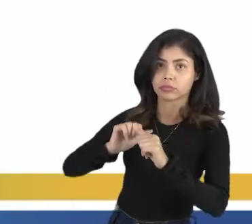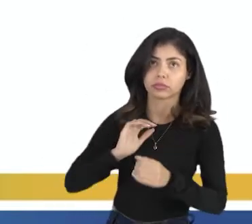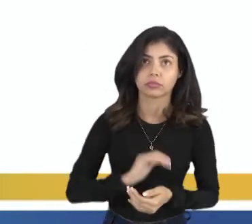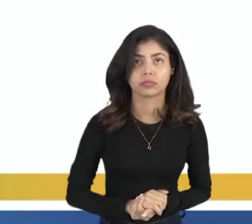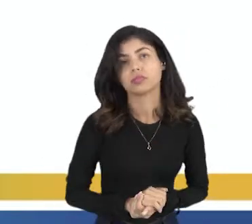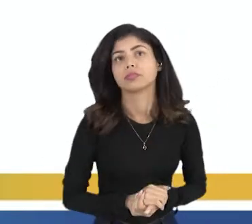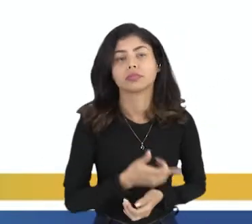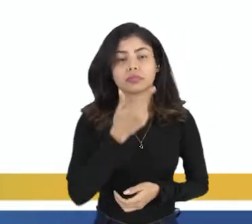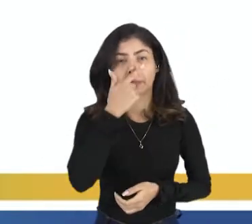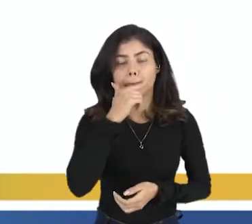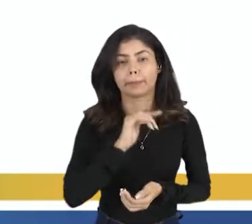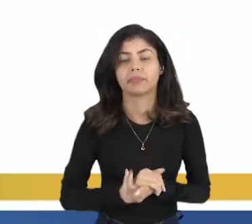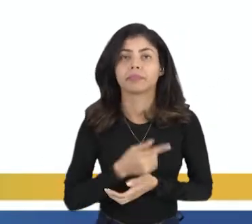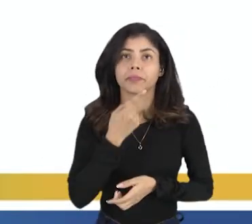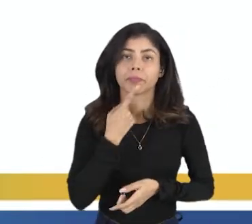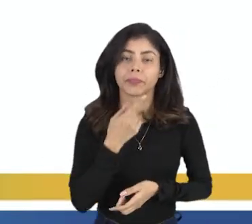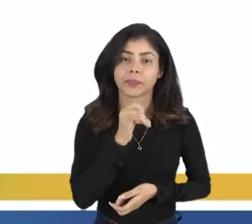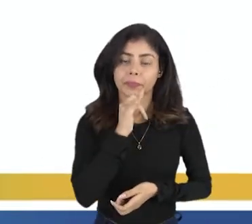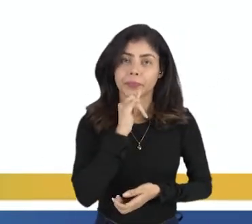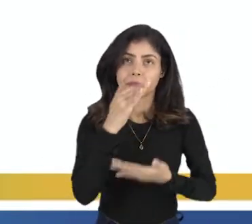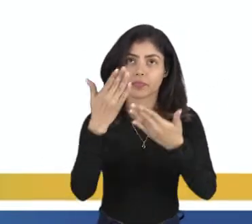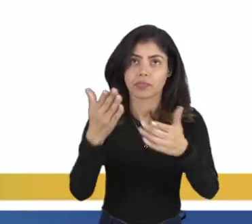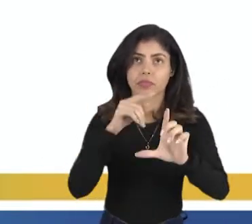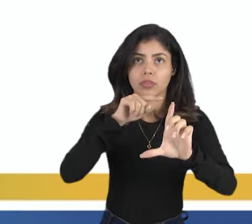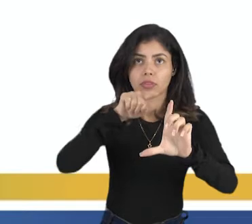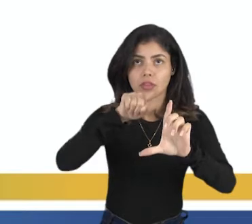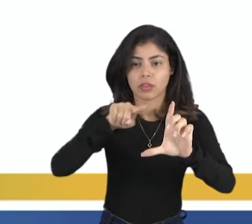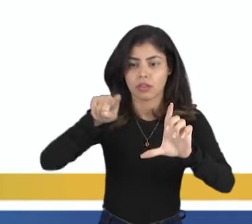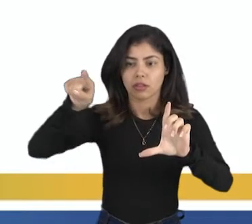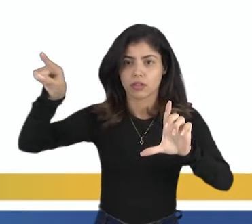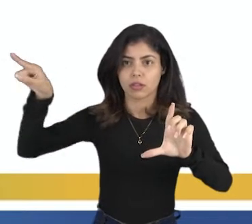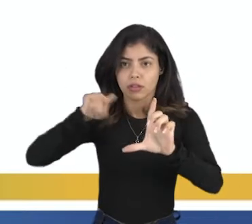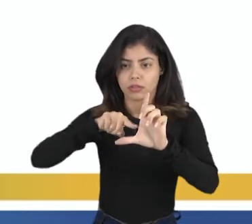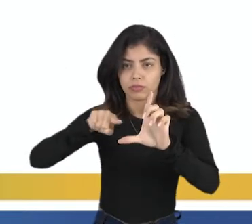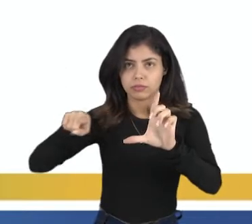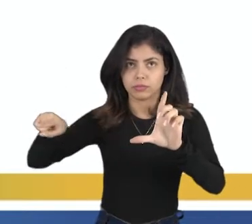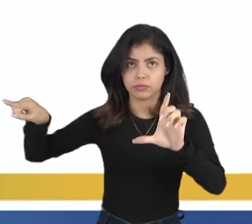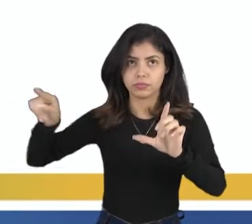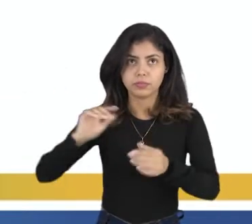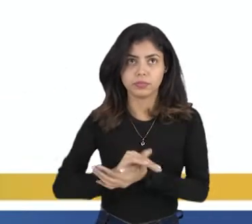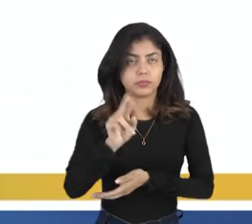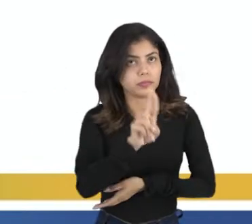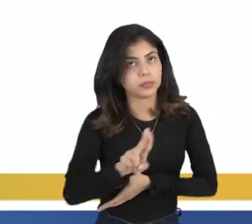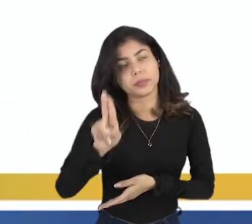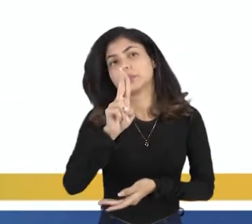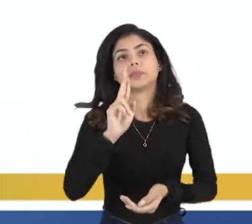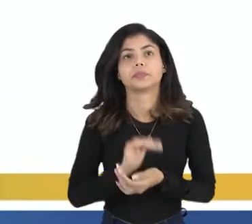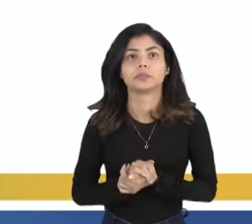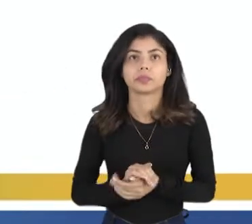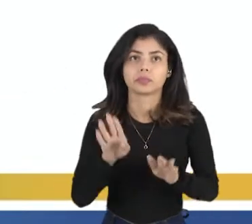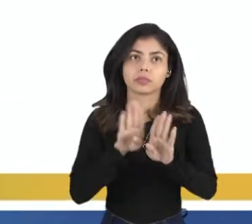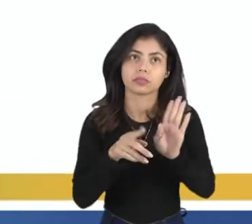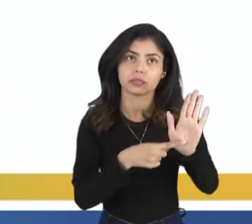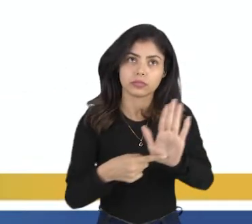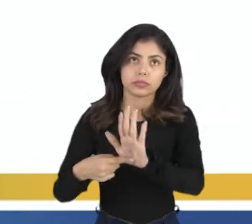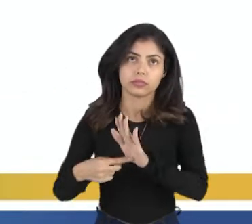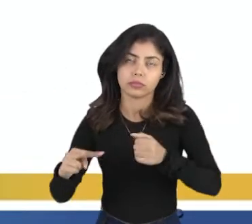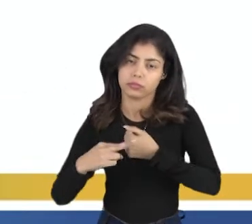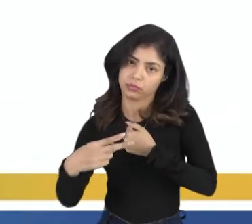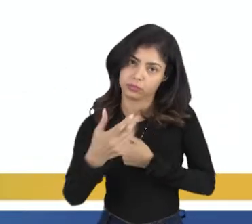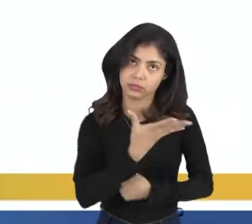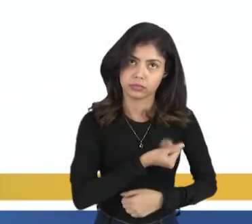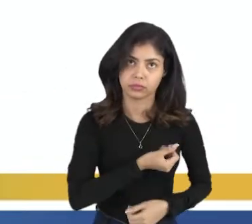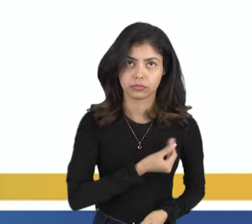de regressão, né? Temos aí um exemplo de gráfico em linhas. Então, o gráfico de linha ele é utilizado para demonstrar